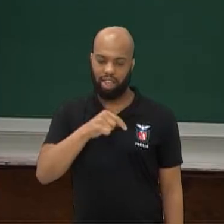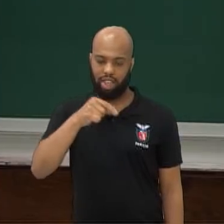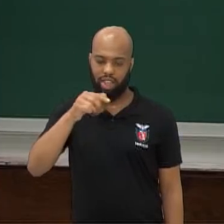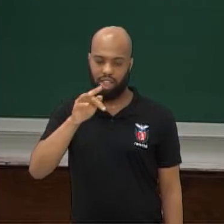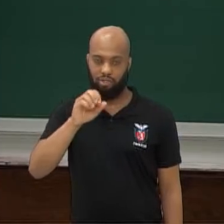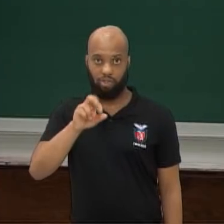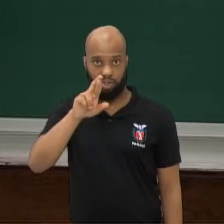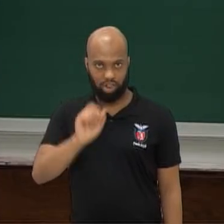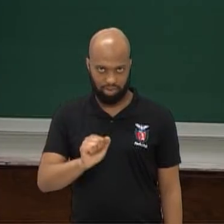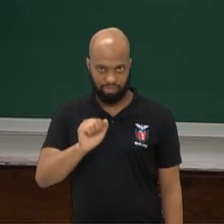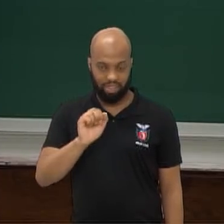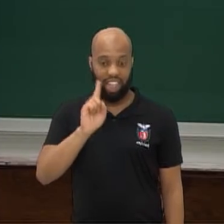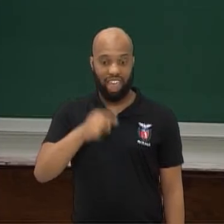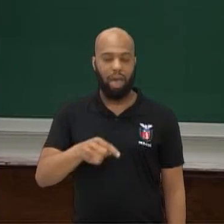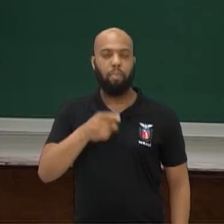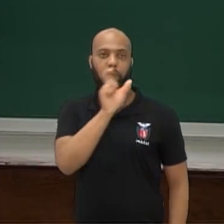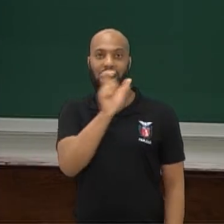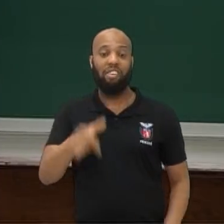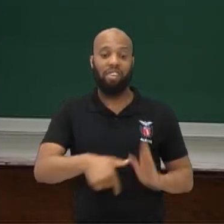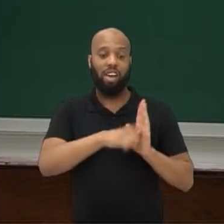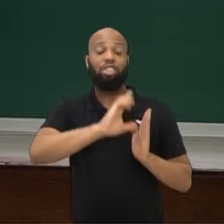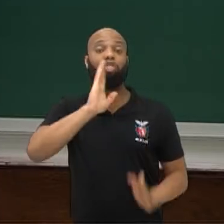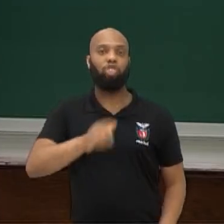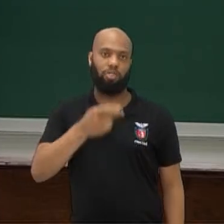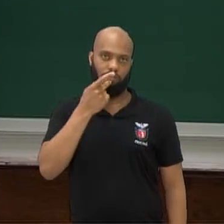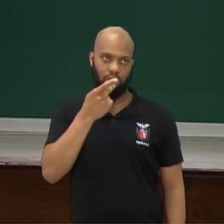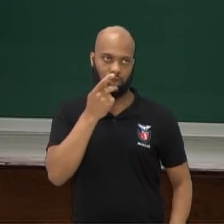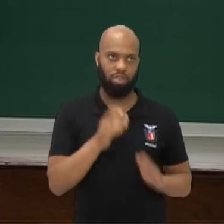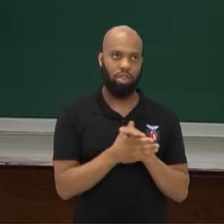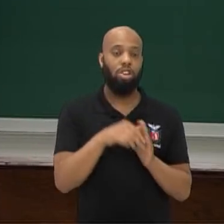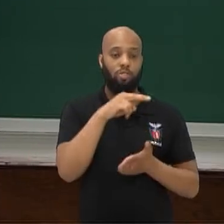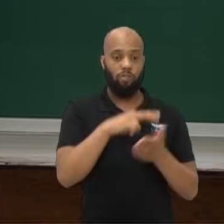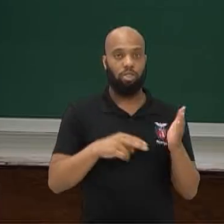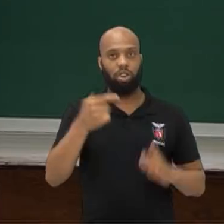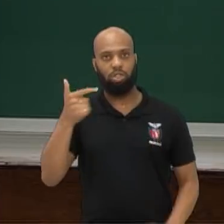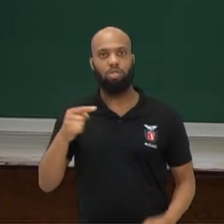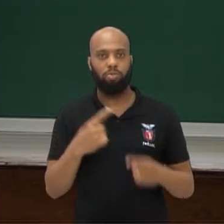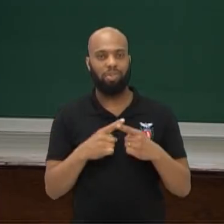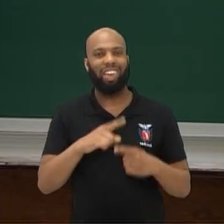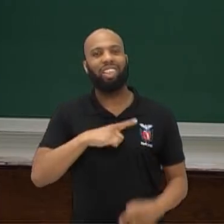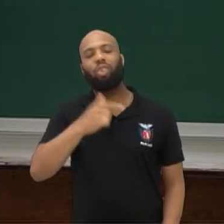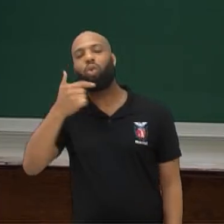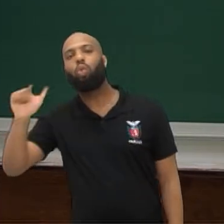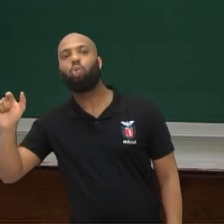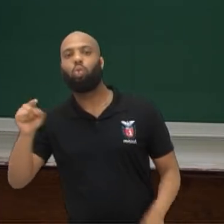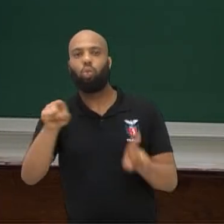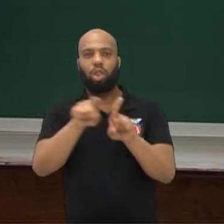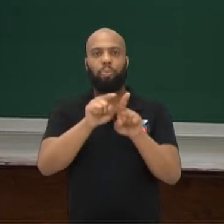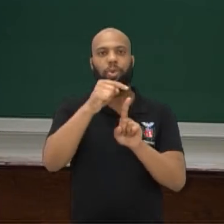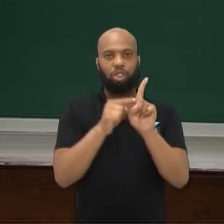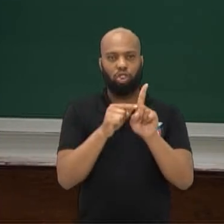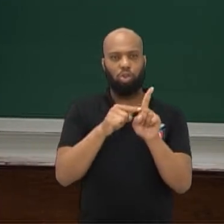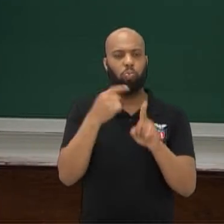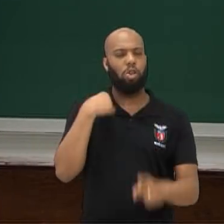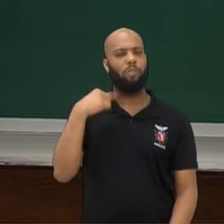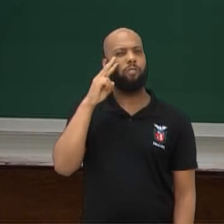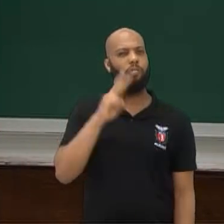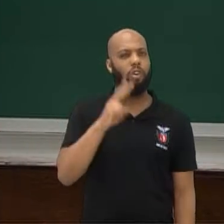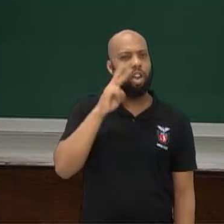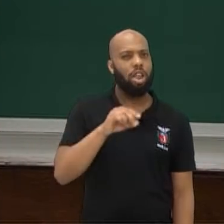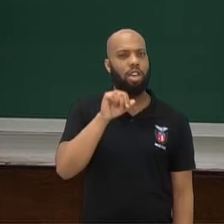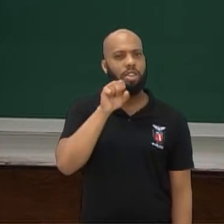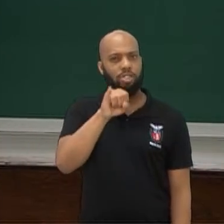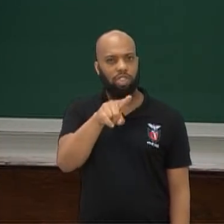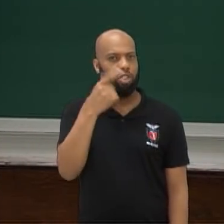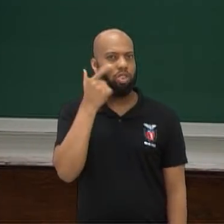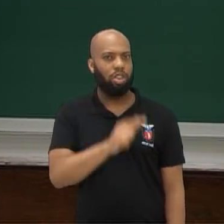vimos aí, né? Então eu vou ler de novo para vocês verem, porque nós temos mais casos de anáfora aqui. Então, enquanto eu vou lendo, veja se vocês conseguem